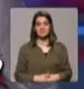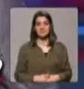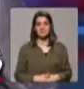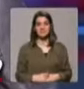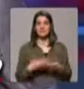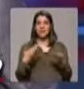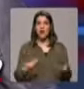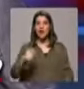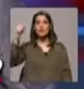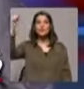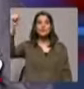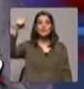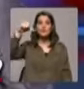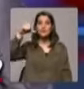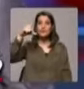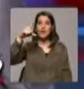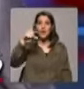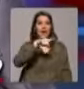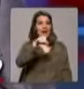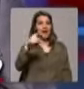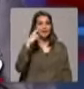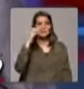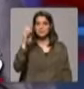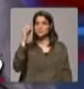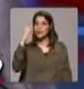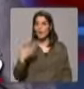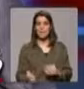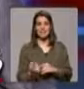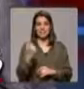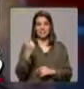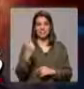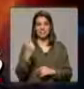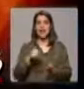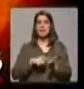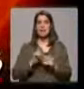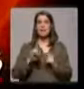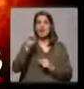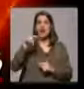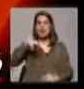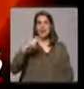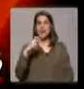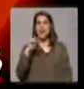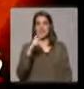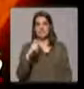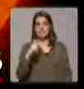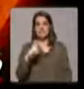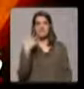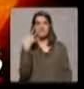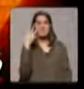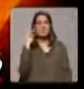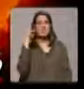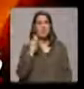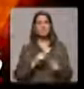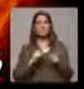E agora o Sol, como nunca antes, tinha sido mostrado. A Agência Espacial Norte-Americana NASA andou 5 anos a